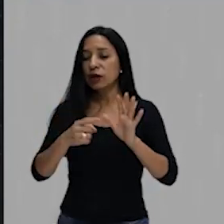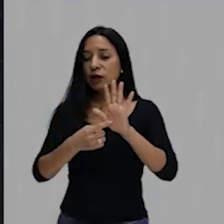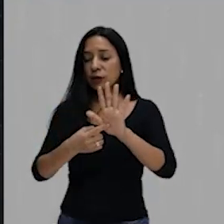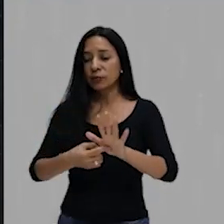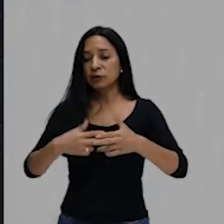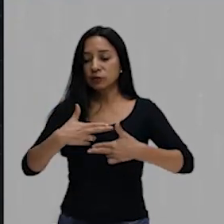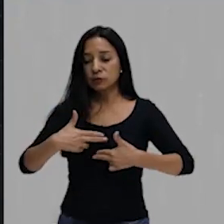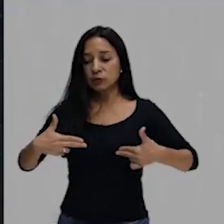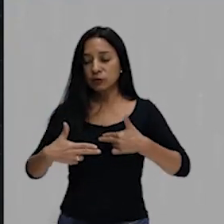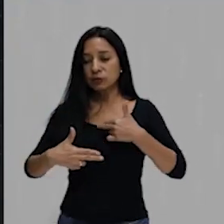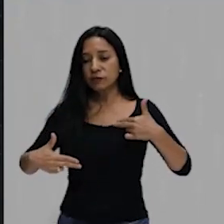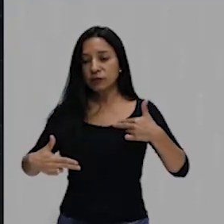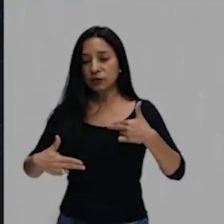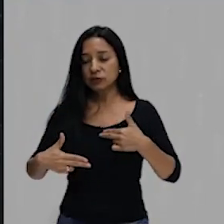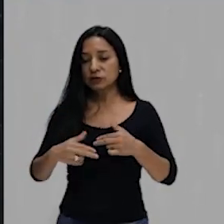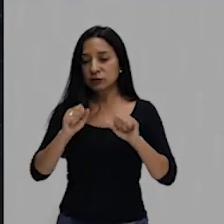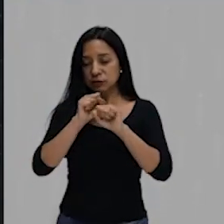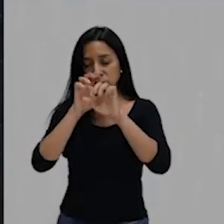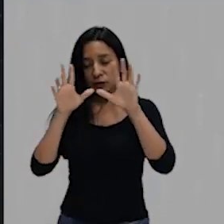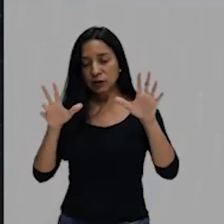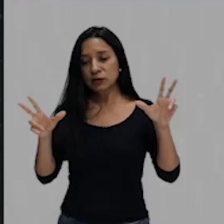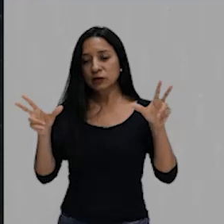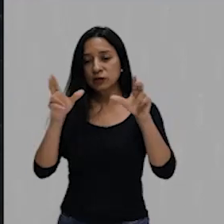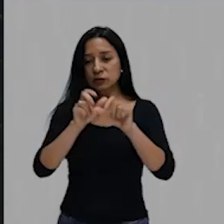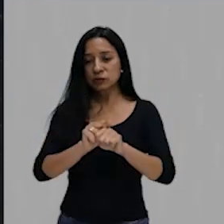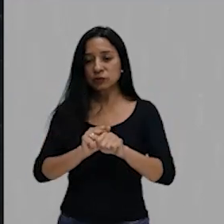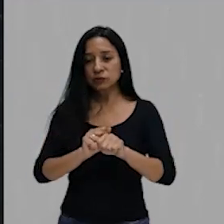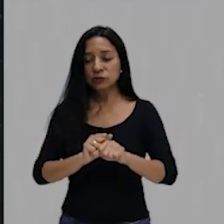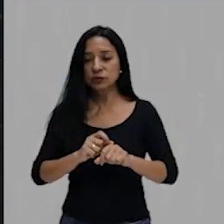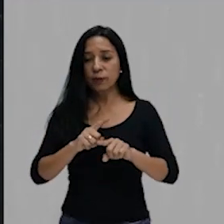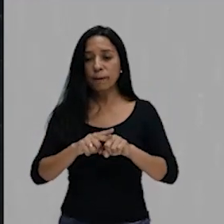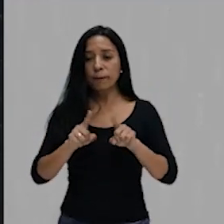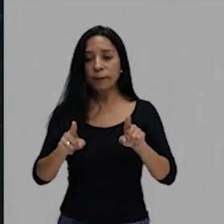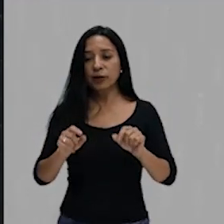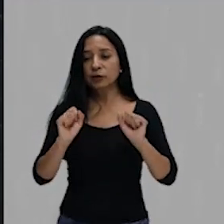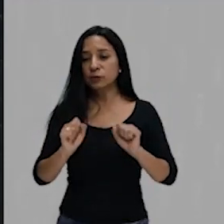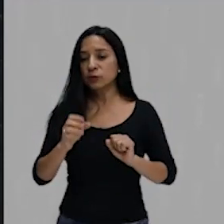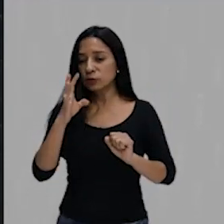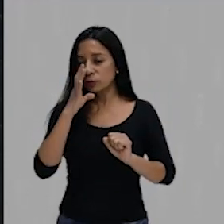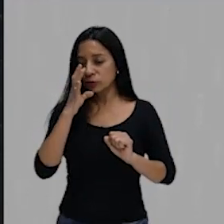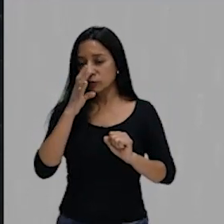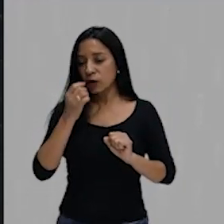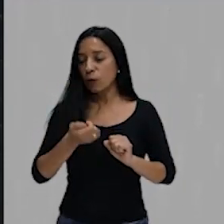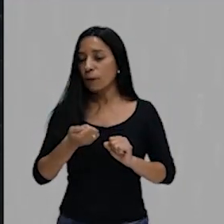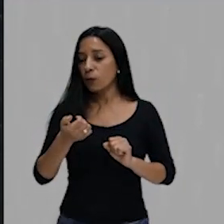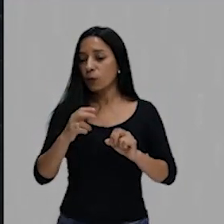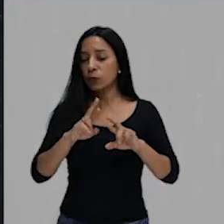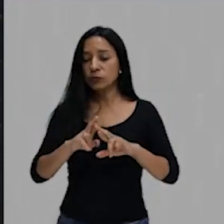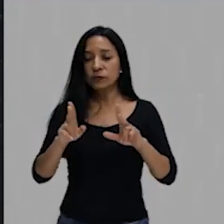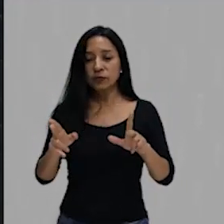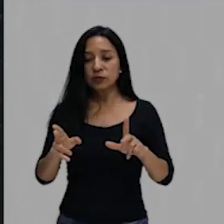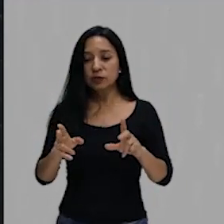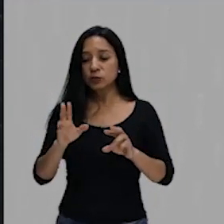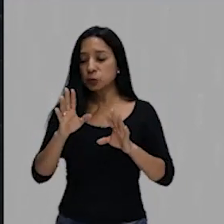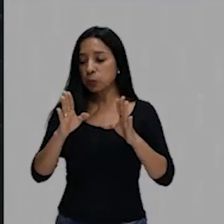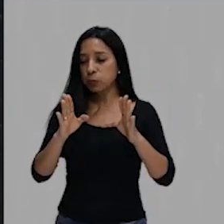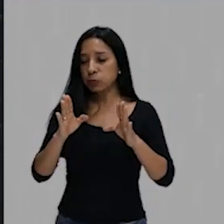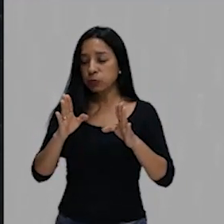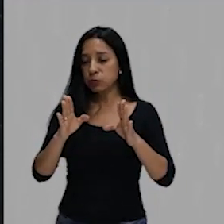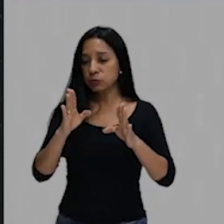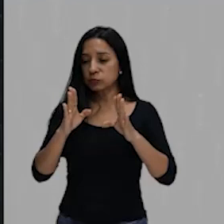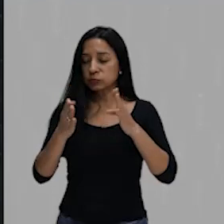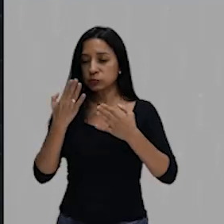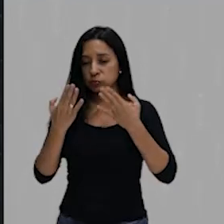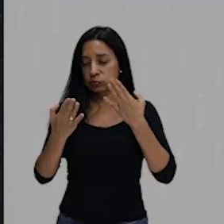Só que nós podemos observar que eles são um pouco diferentes entre si. Embora sejam variegados,